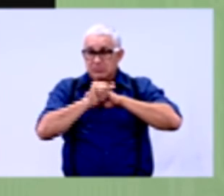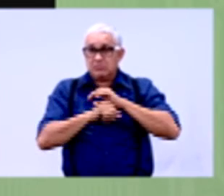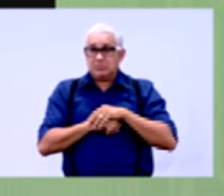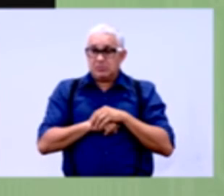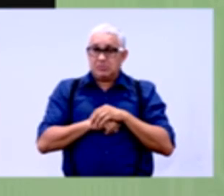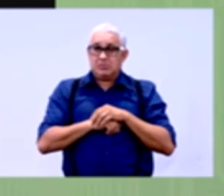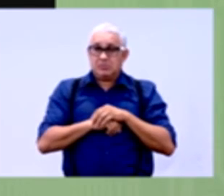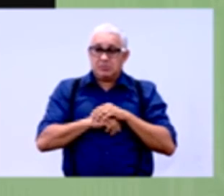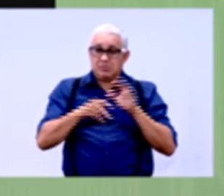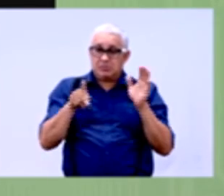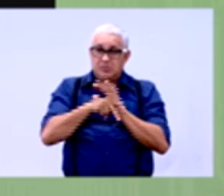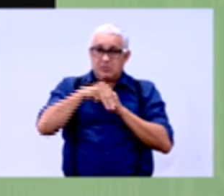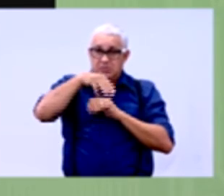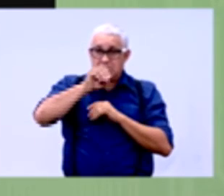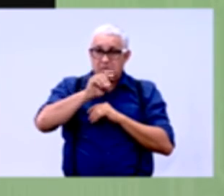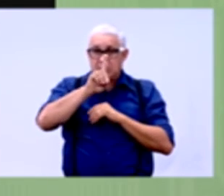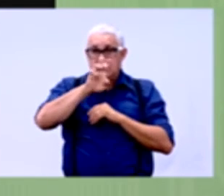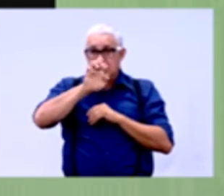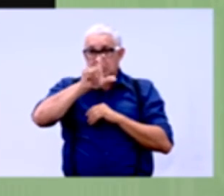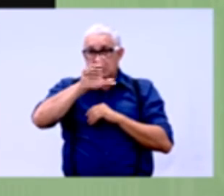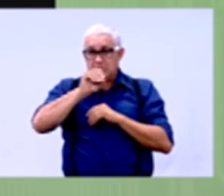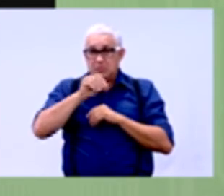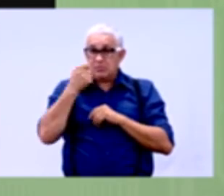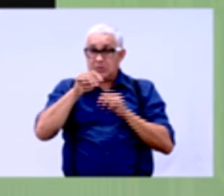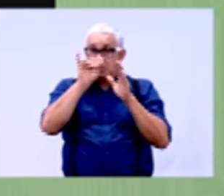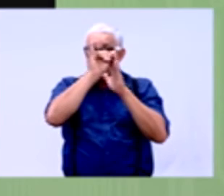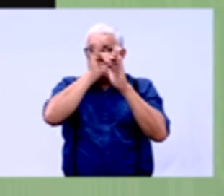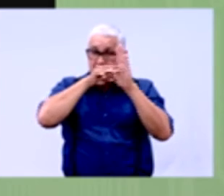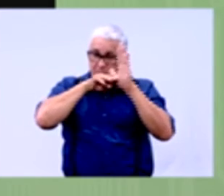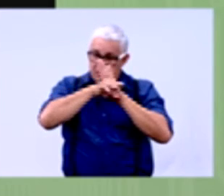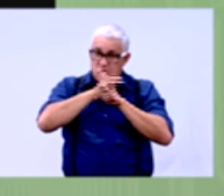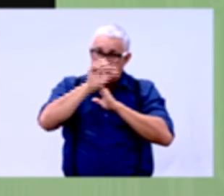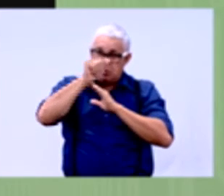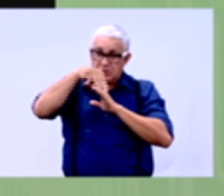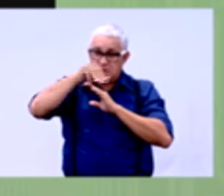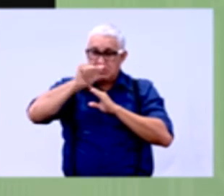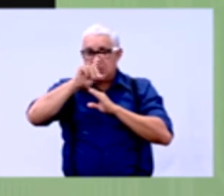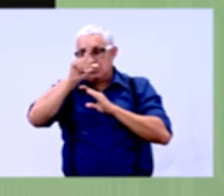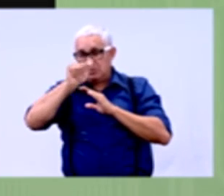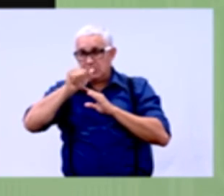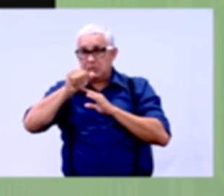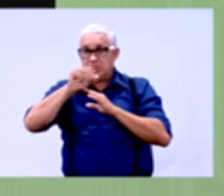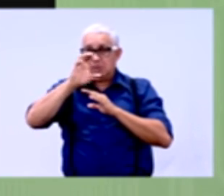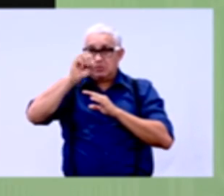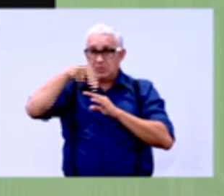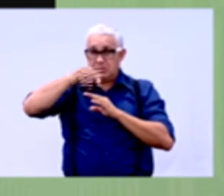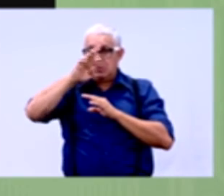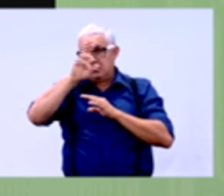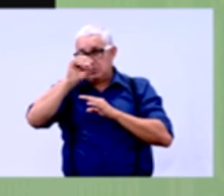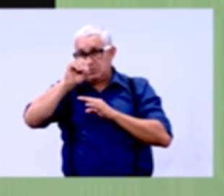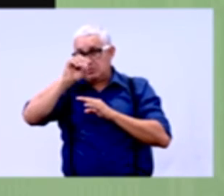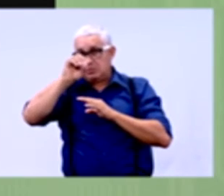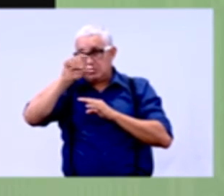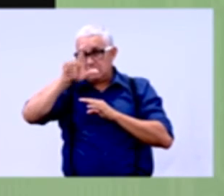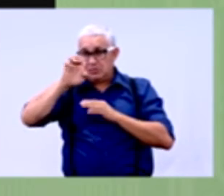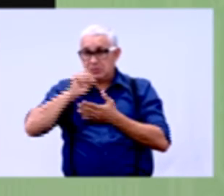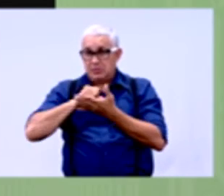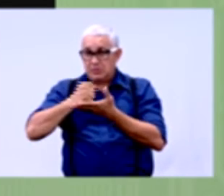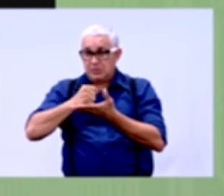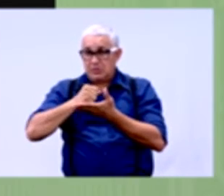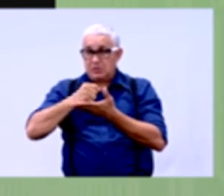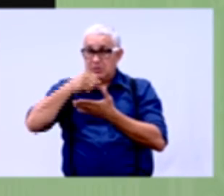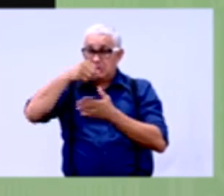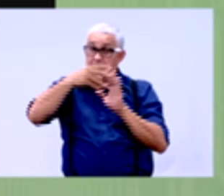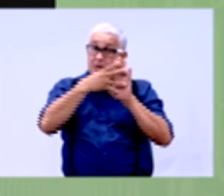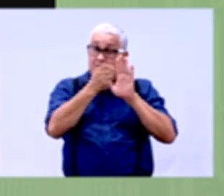de modelo, vai ter que ser implementada na camada de controle. E aí, no modelo, é onde